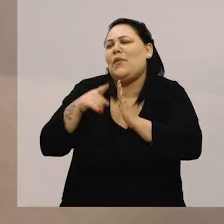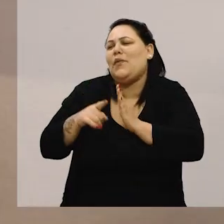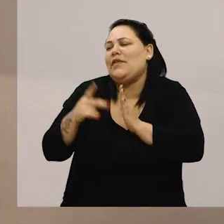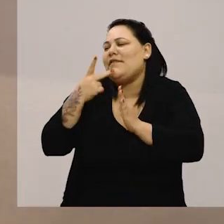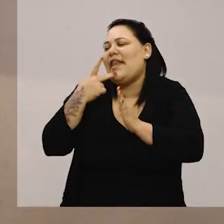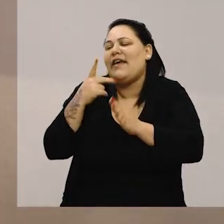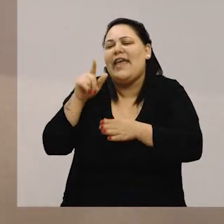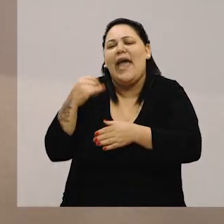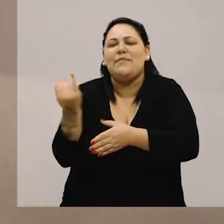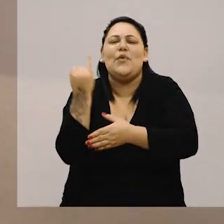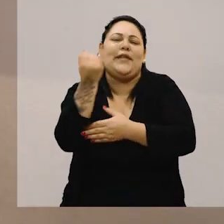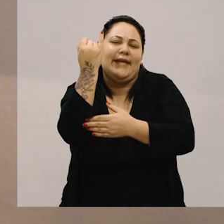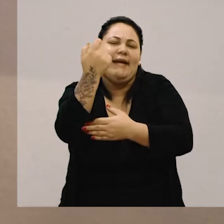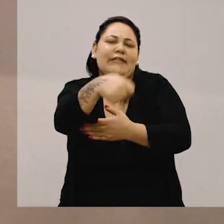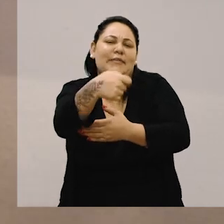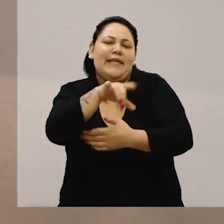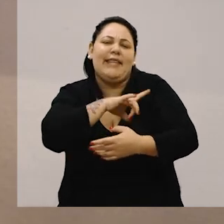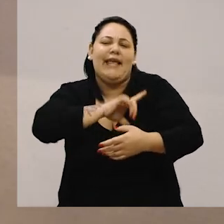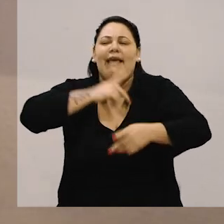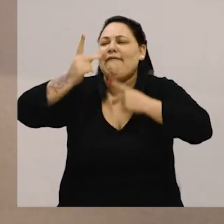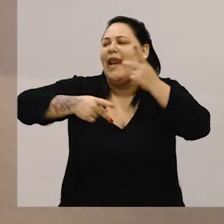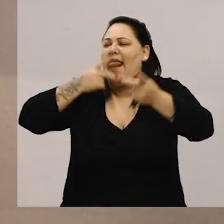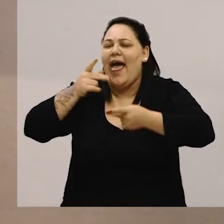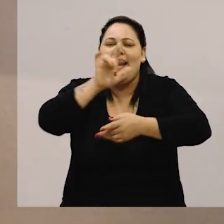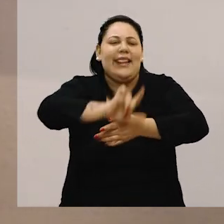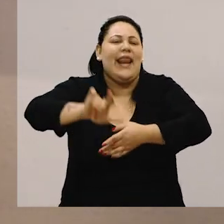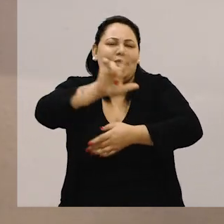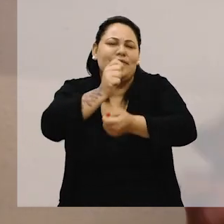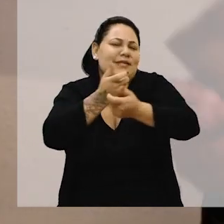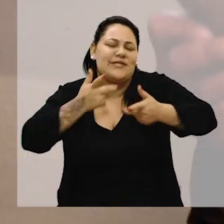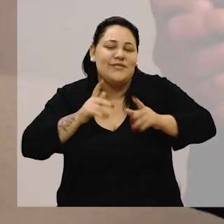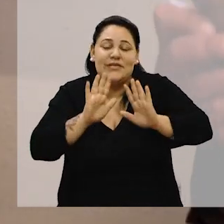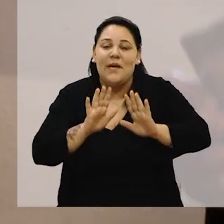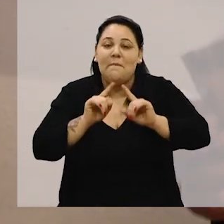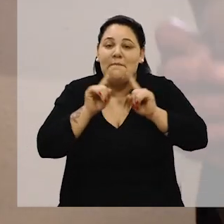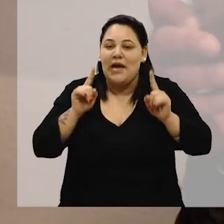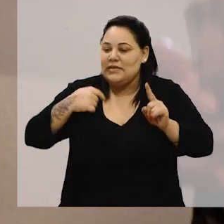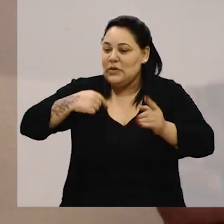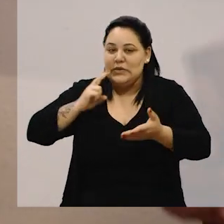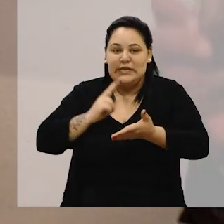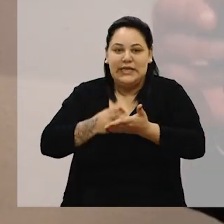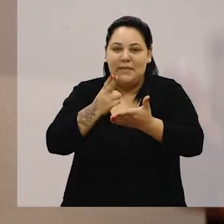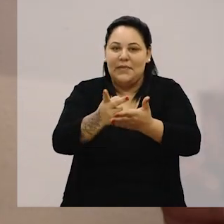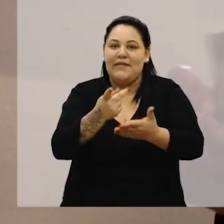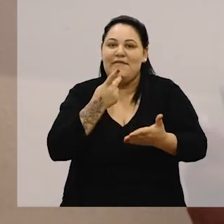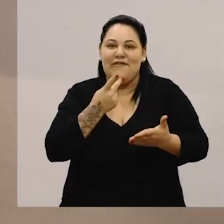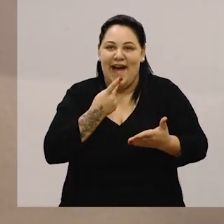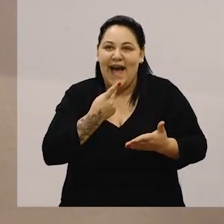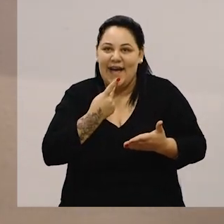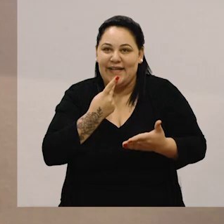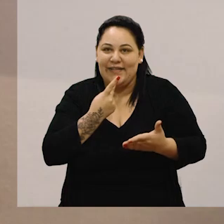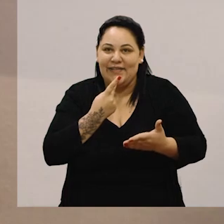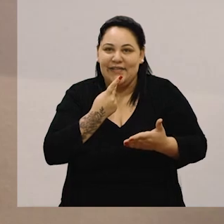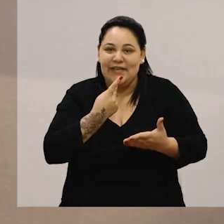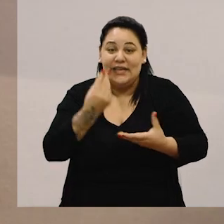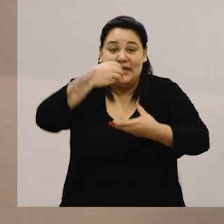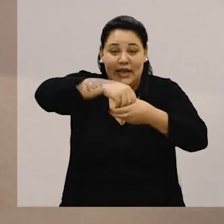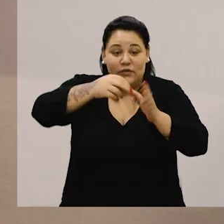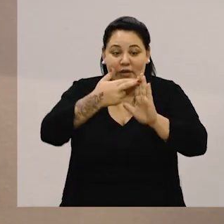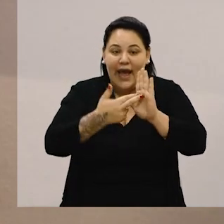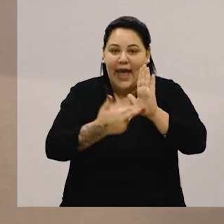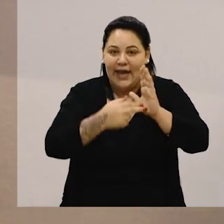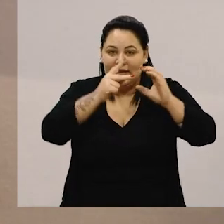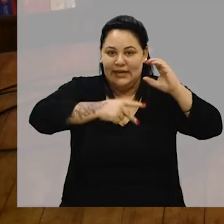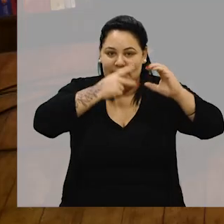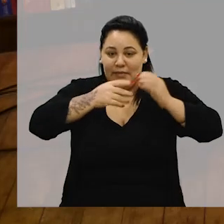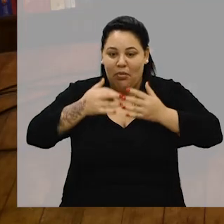muito importante porque tem que falar de literatura. Não, mas eu sempre falo que institucionalmente a Câmara, ao longo